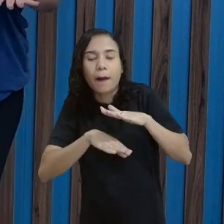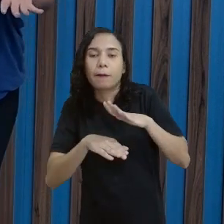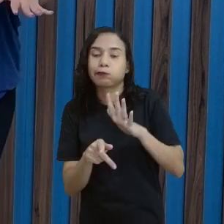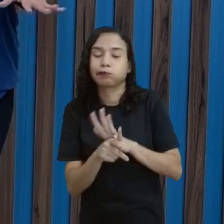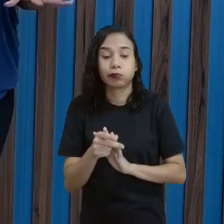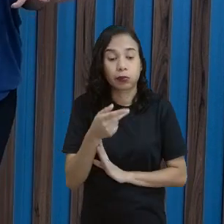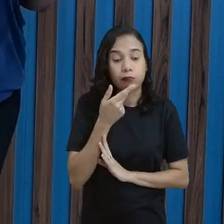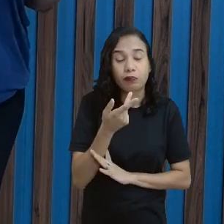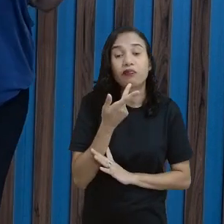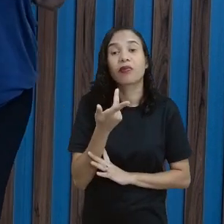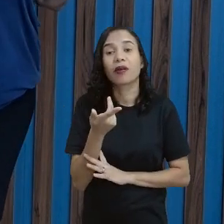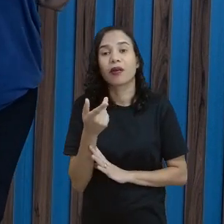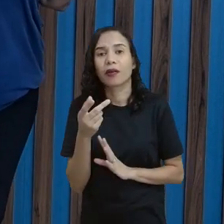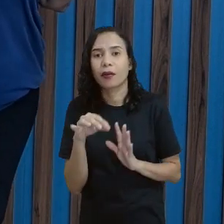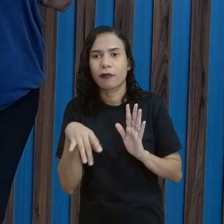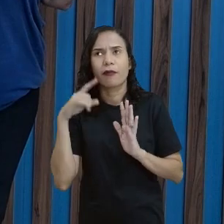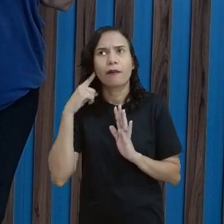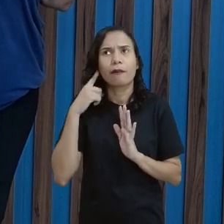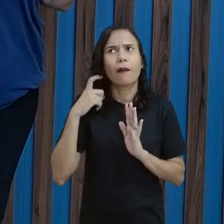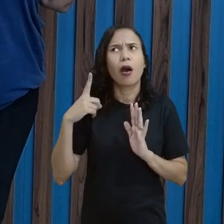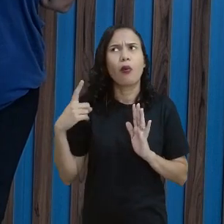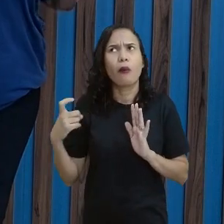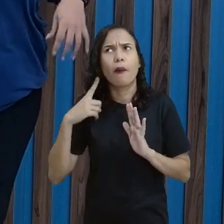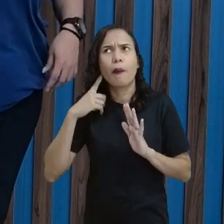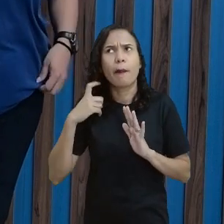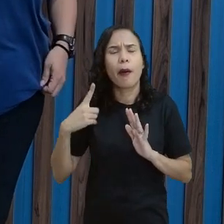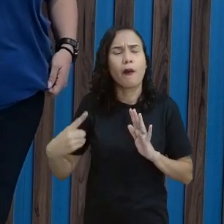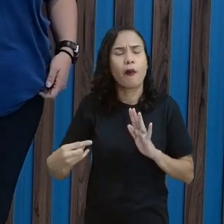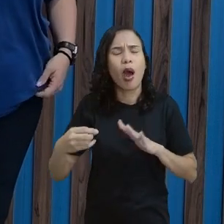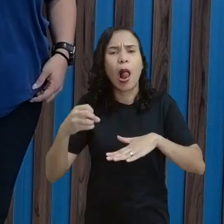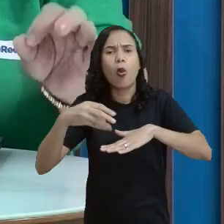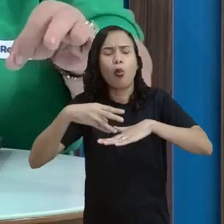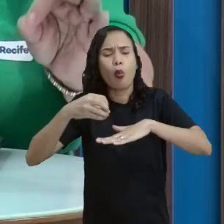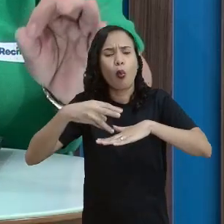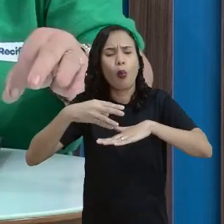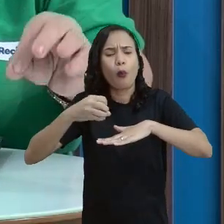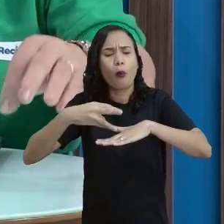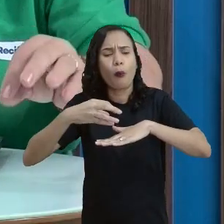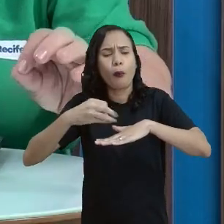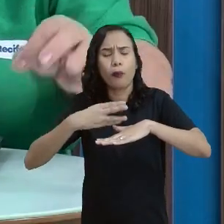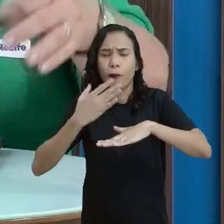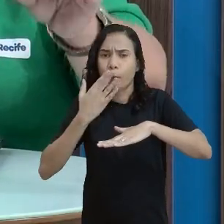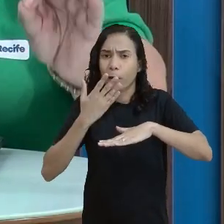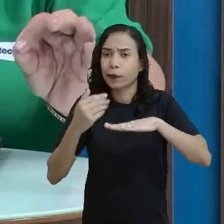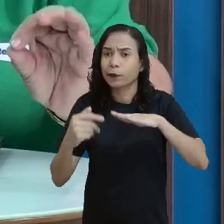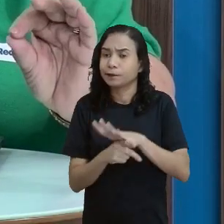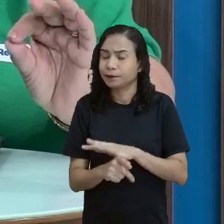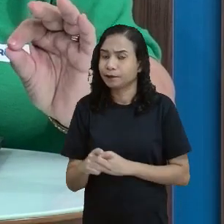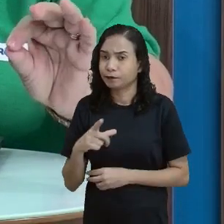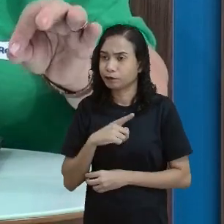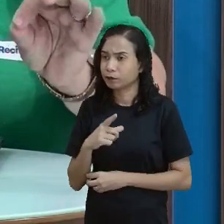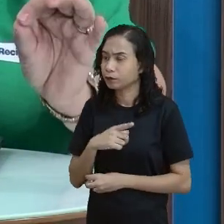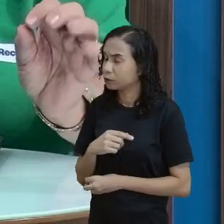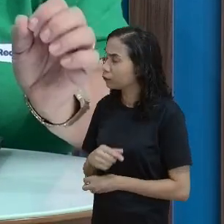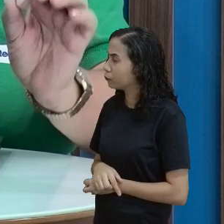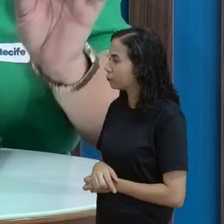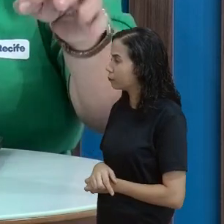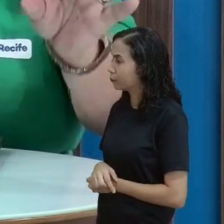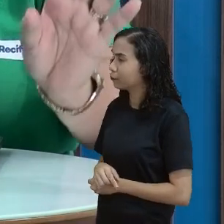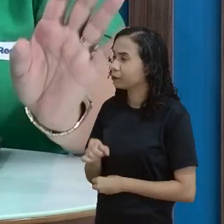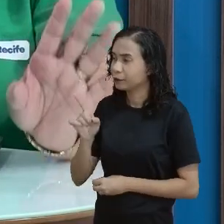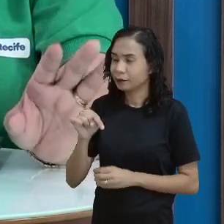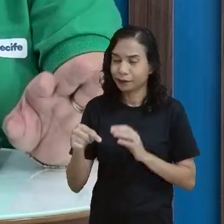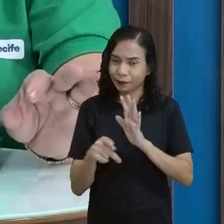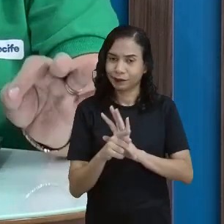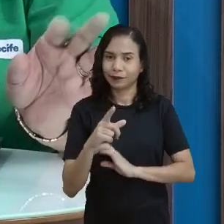ele indica, né? Tem uns que apitam, né, professora? Faz uns Luzinha barulhinhos, também, né? tem uma questão de acender uma lâmpada. Luzinha, né?